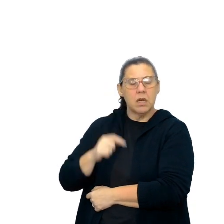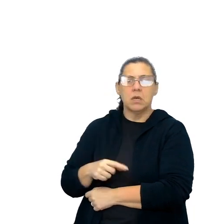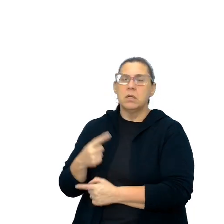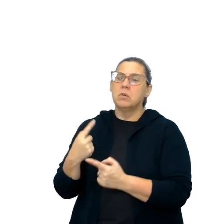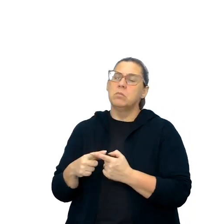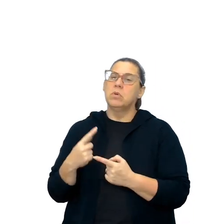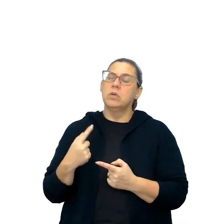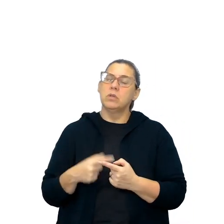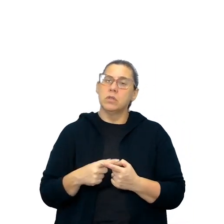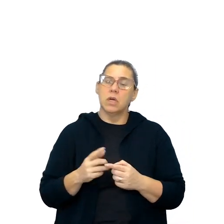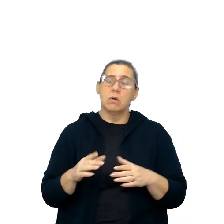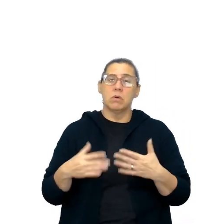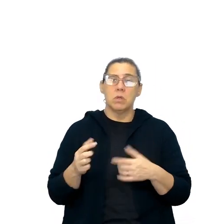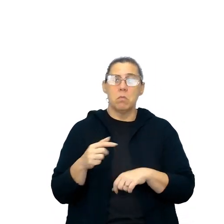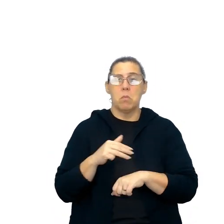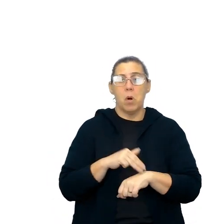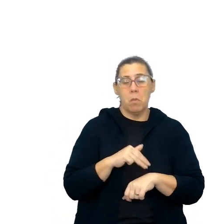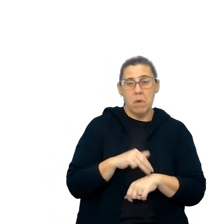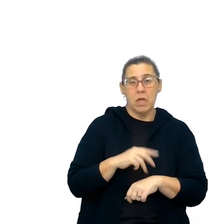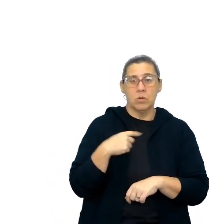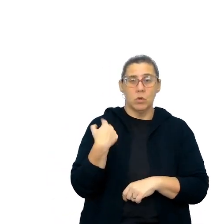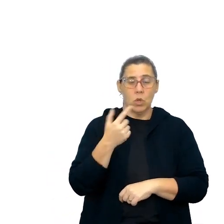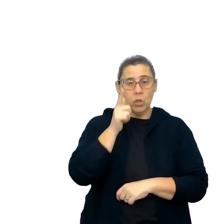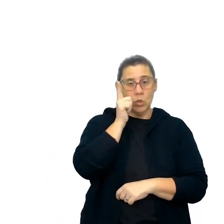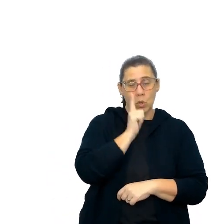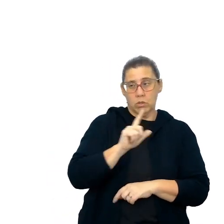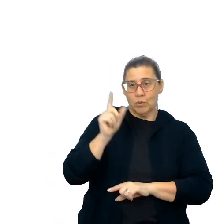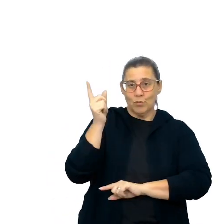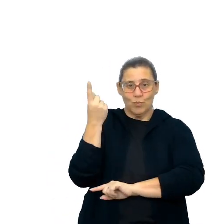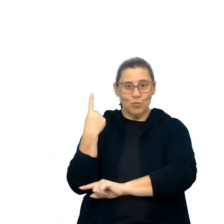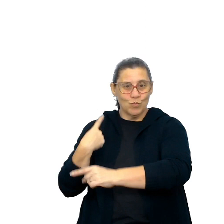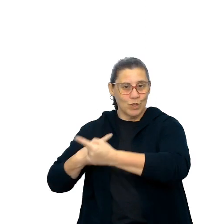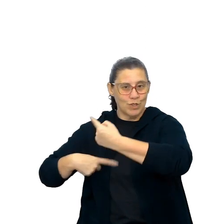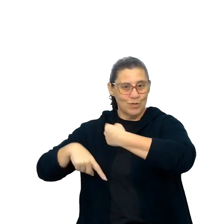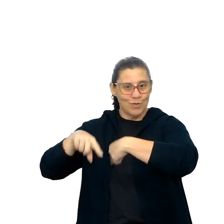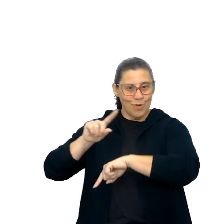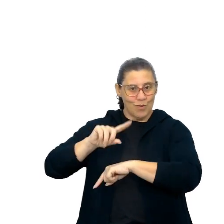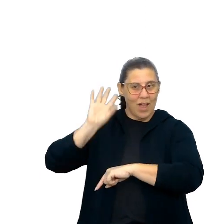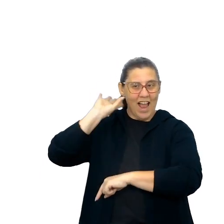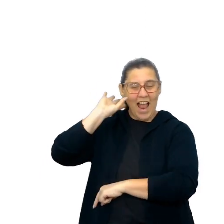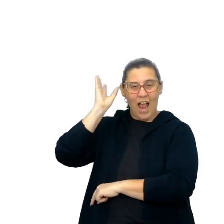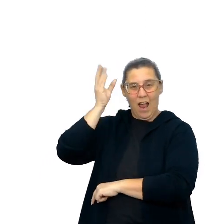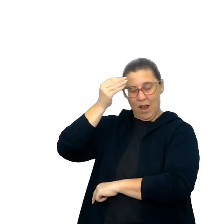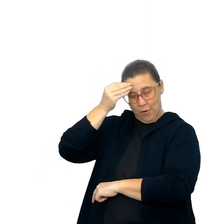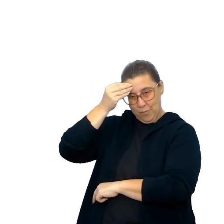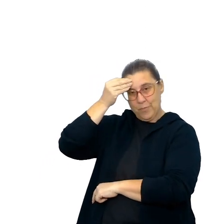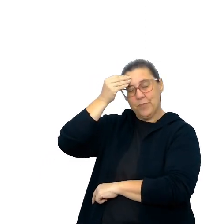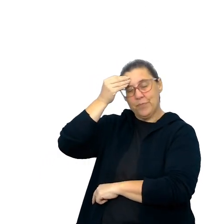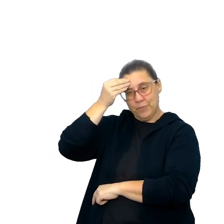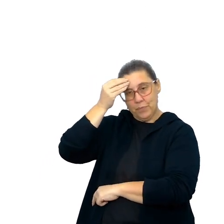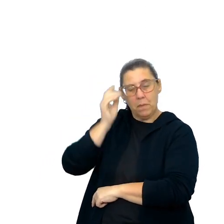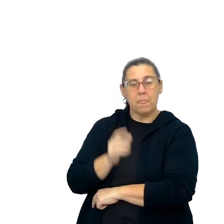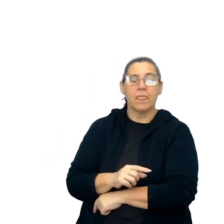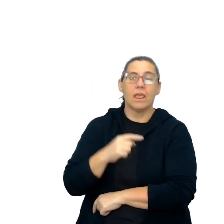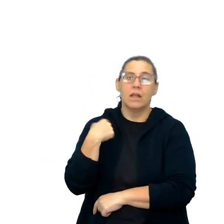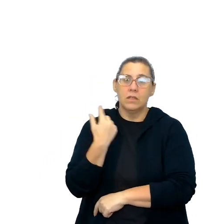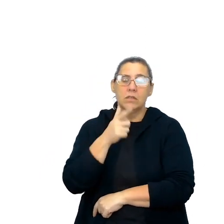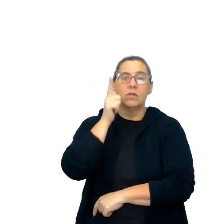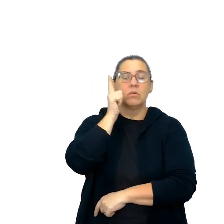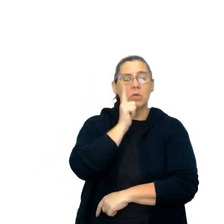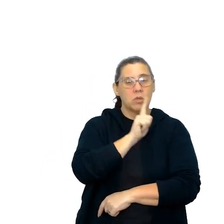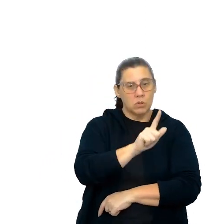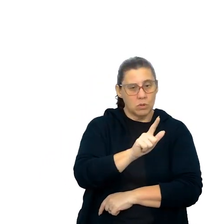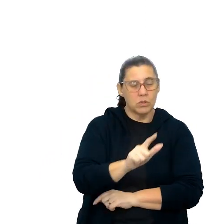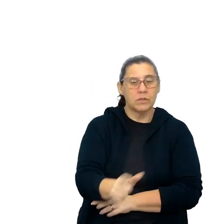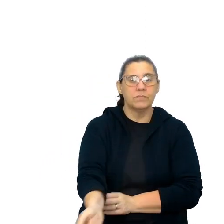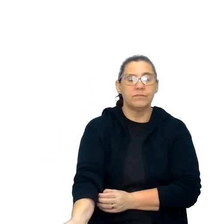a partir do momento em que nós conseguirmos desenvolver as capacidades de raciocínio, nós vamos conseguir, né?